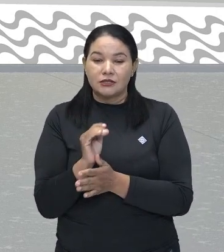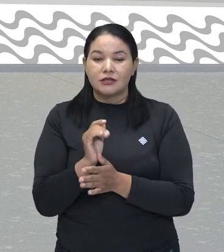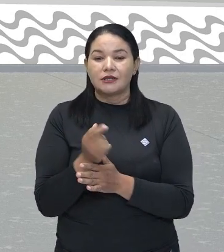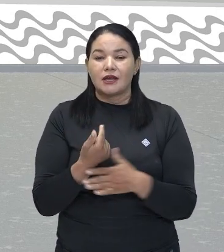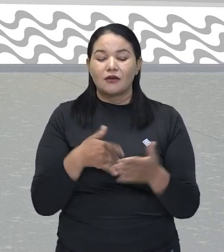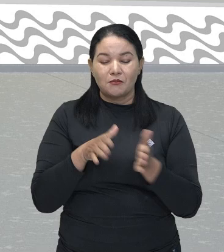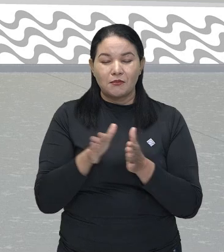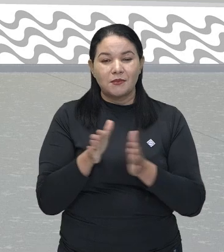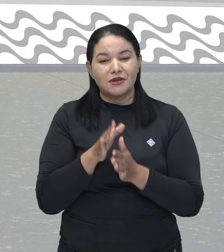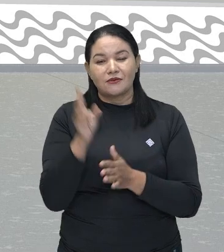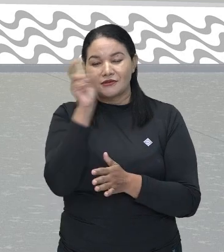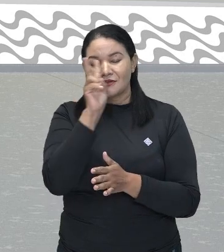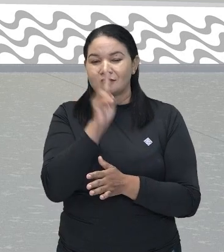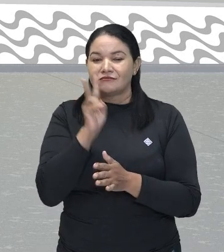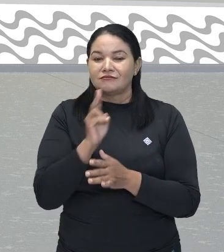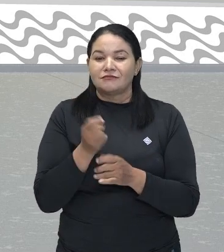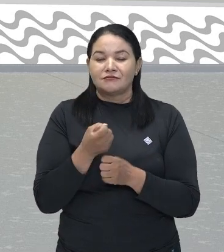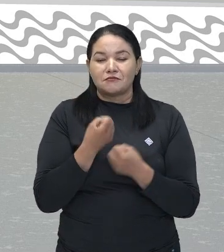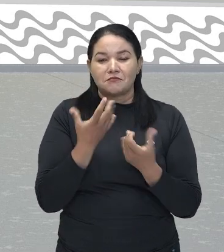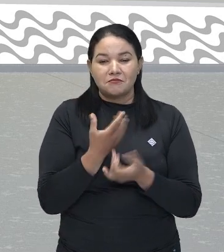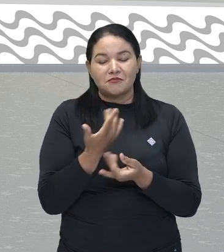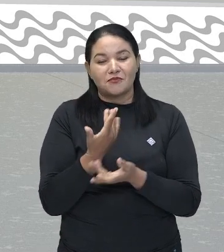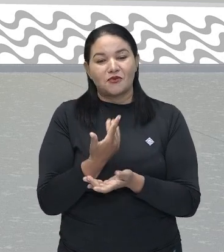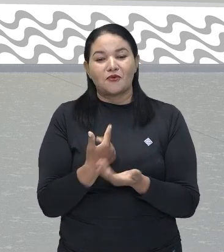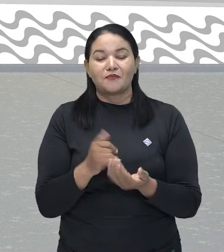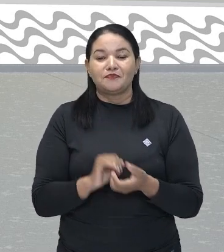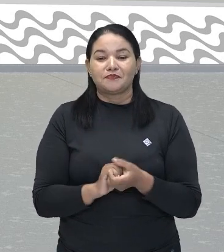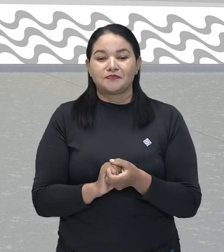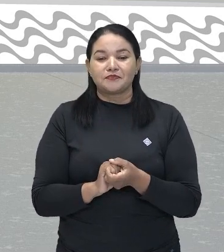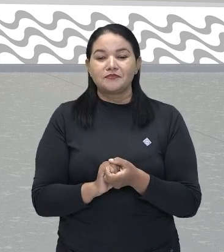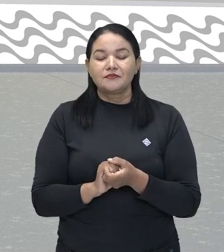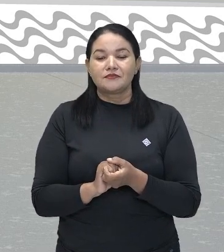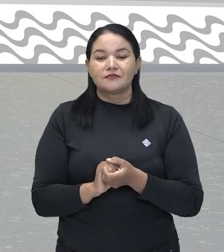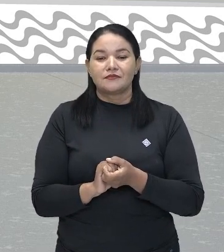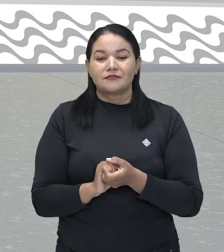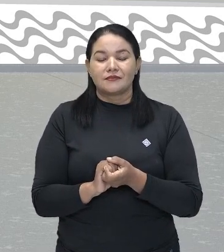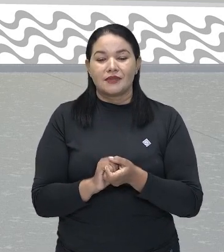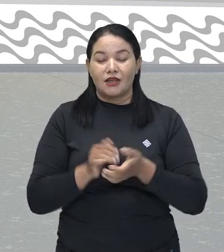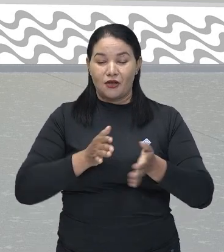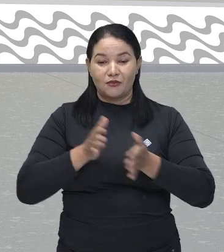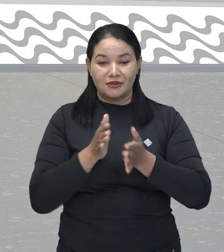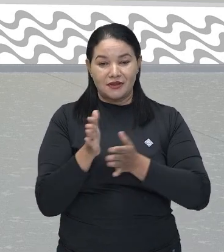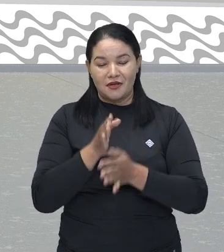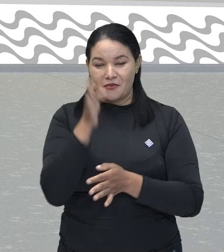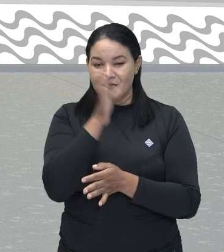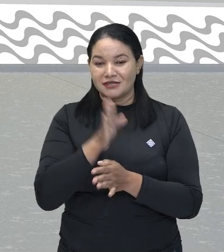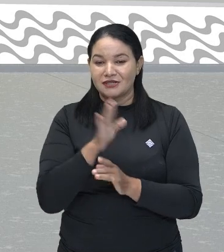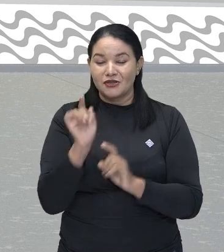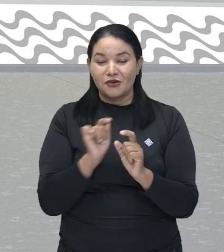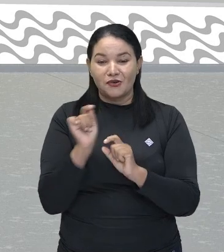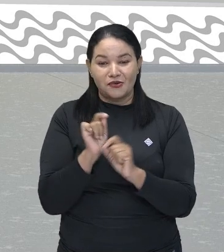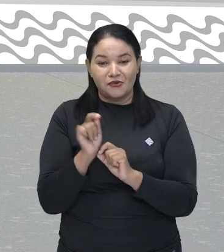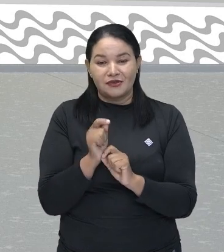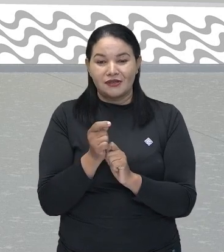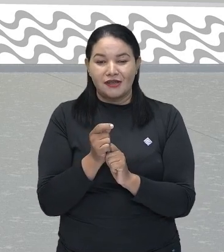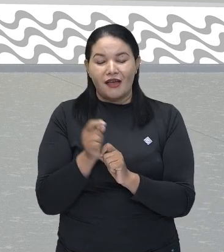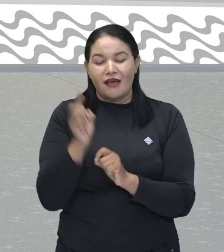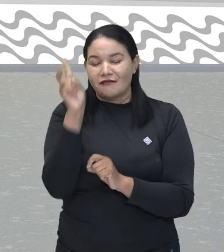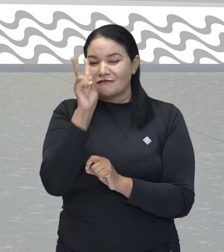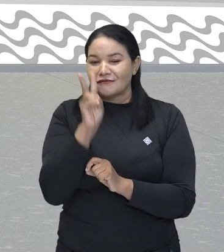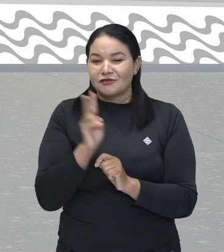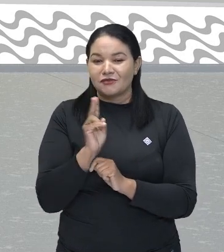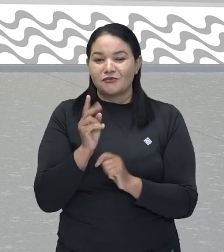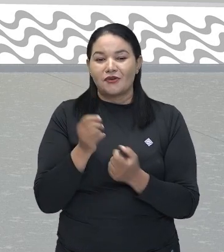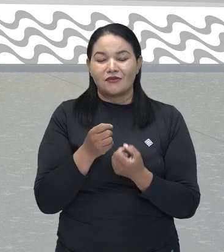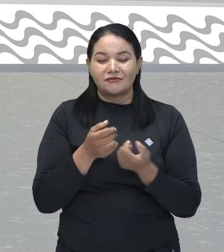de otimismo. Olha só, um tempo, que o Brasil ele se recorda dele como um